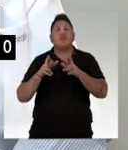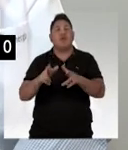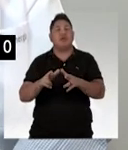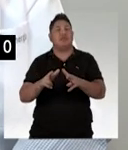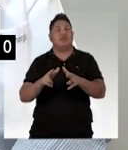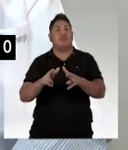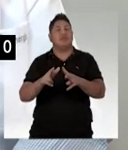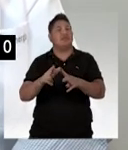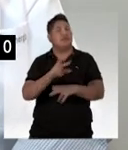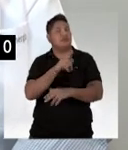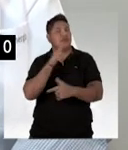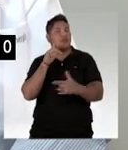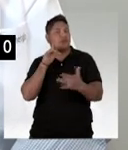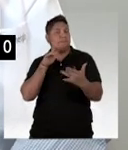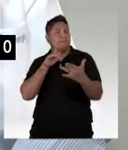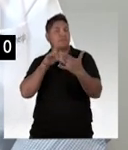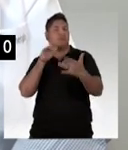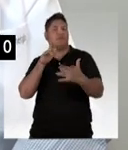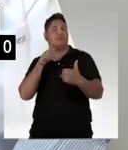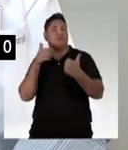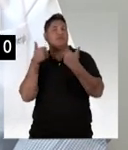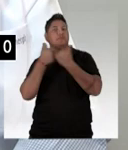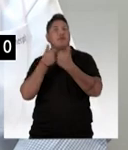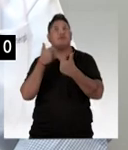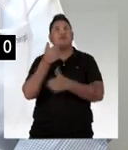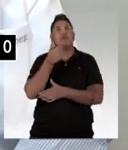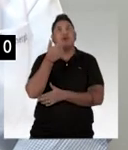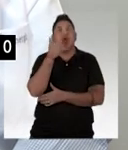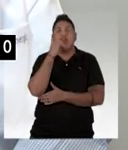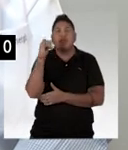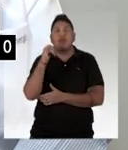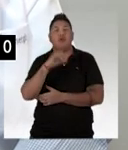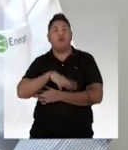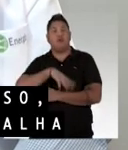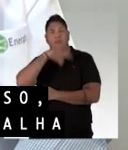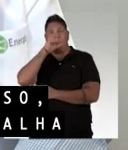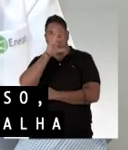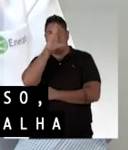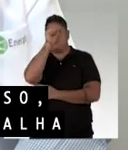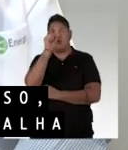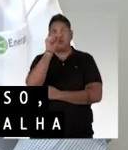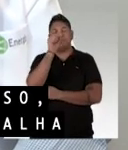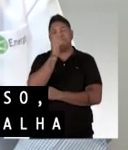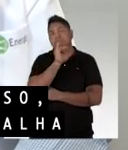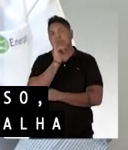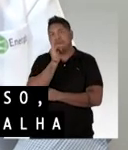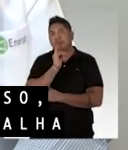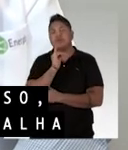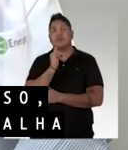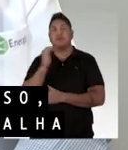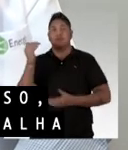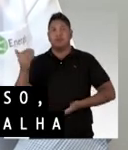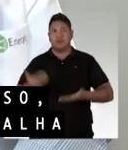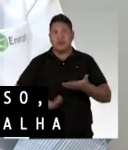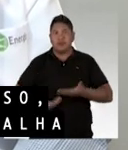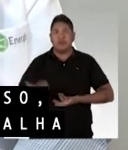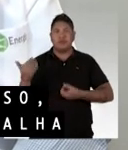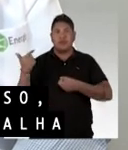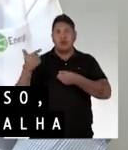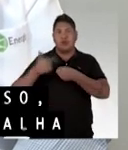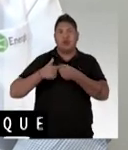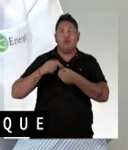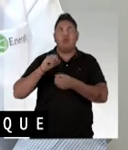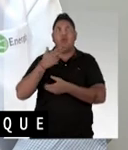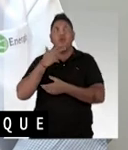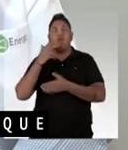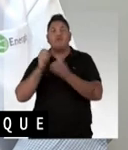independente do câncer, próximos a radiações ou então odores fortes, no caso frentistas, né, que